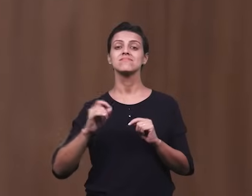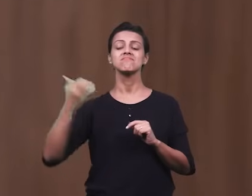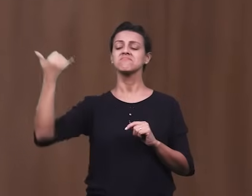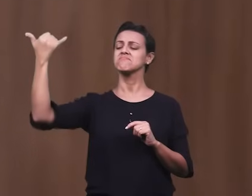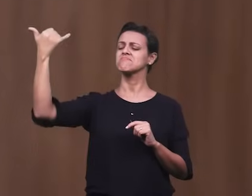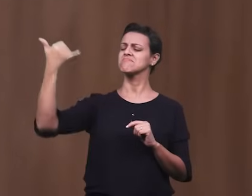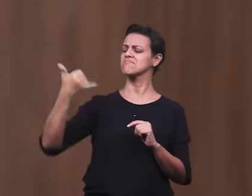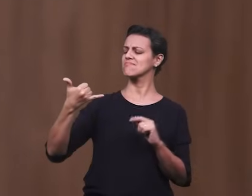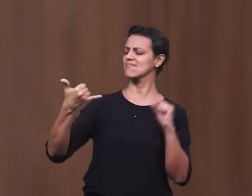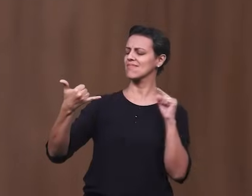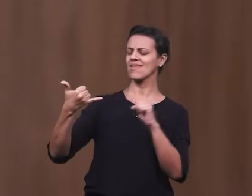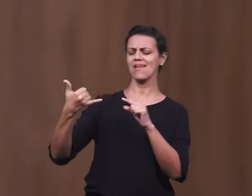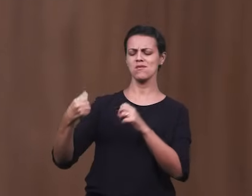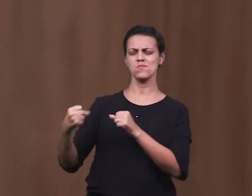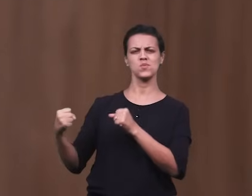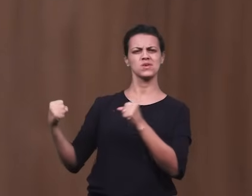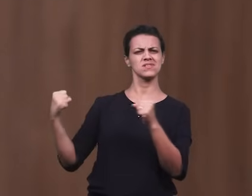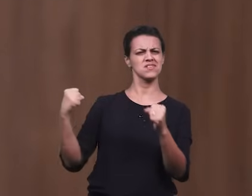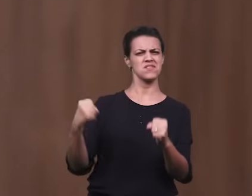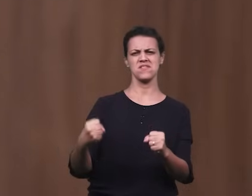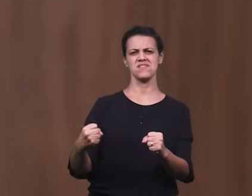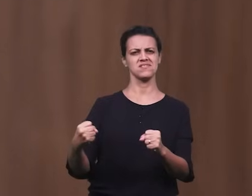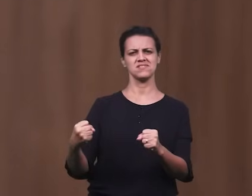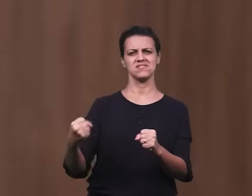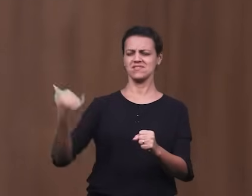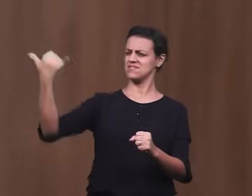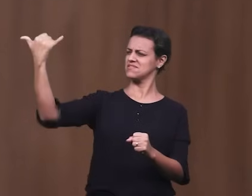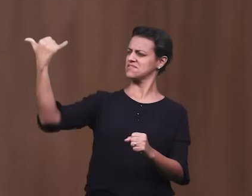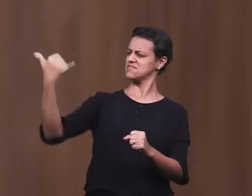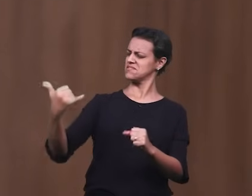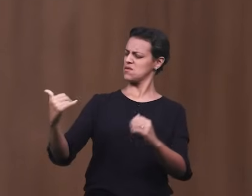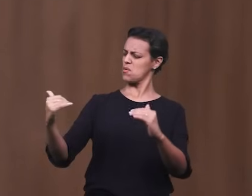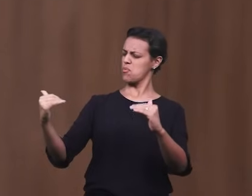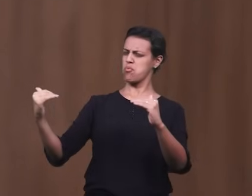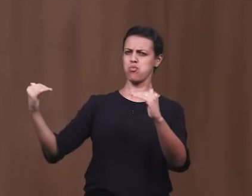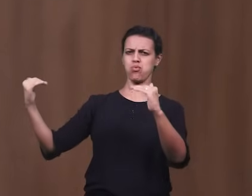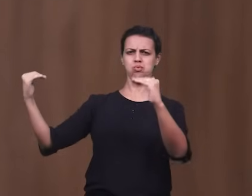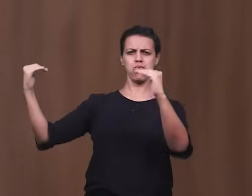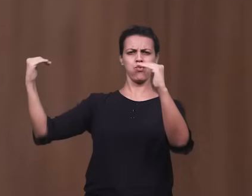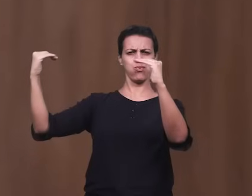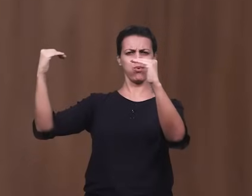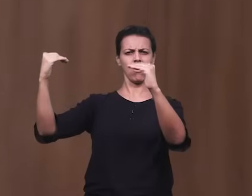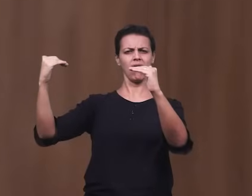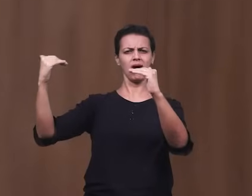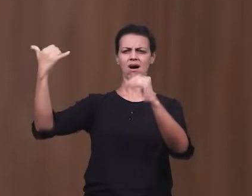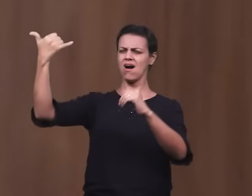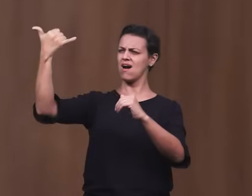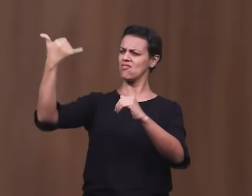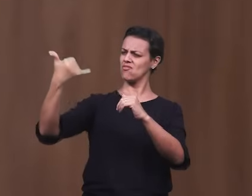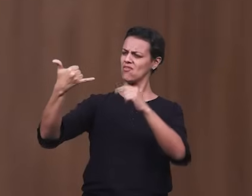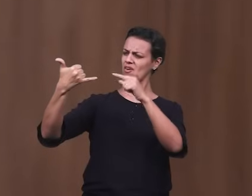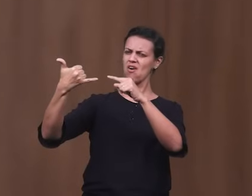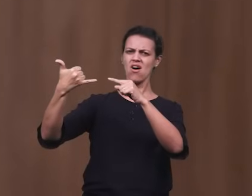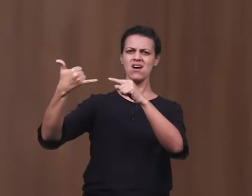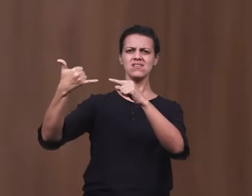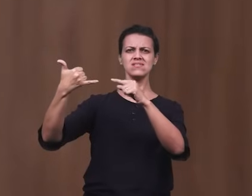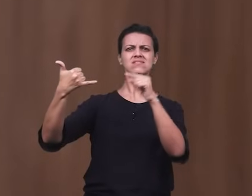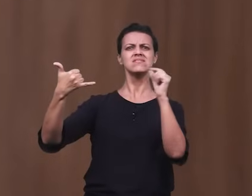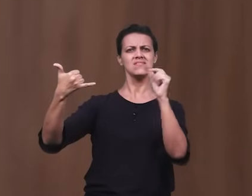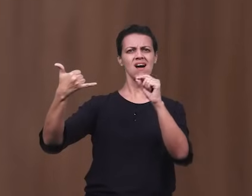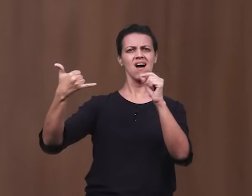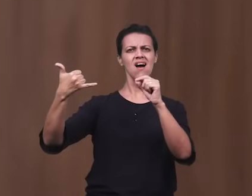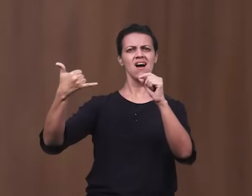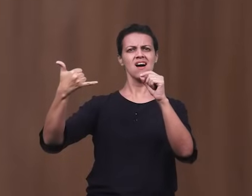do Senhor é poderosa e a voz do Senhor é cheia de majestade. E a voz do Senhor, ela quebra os cedros.